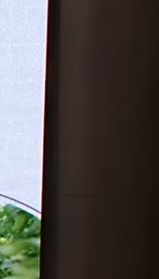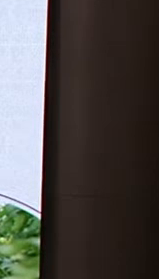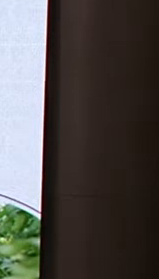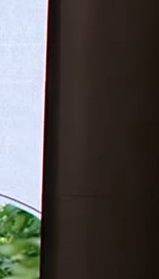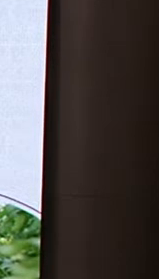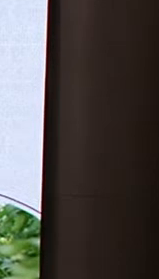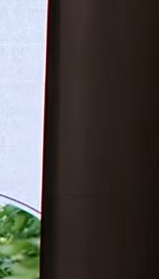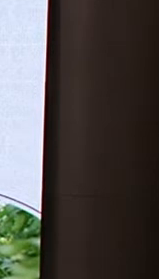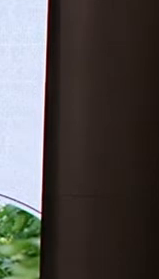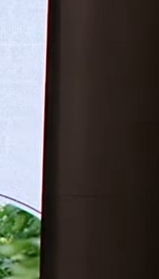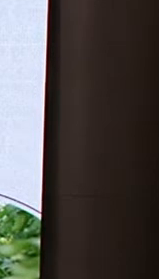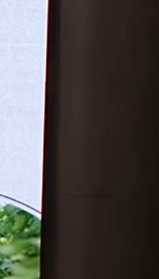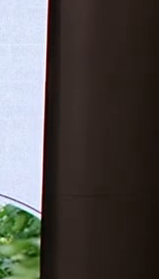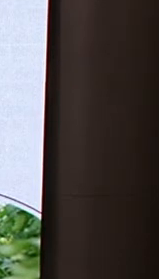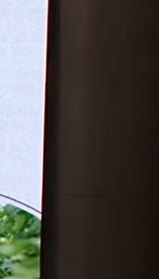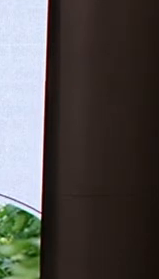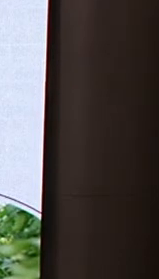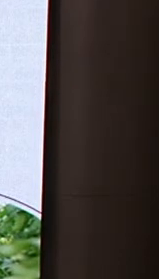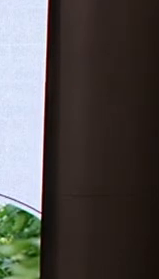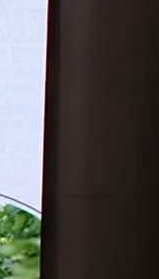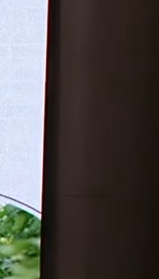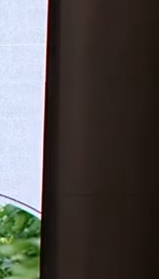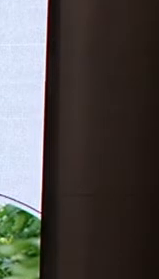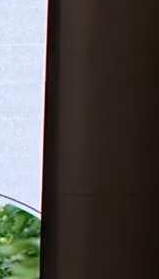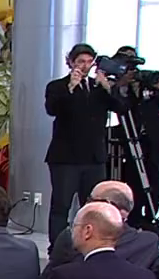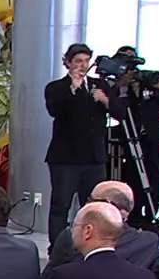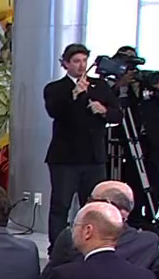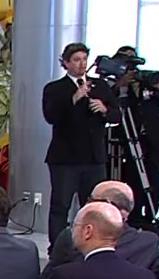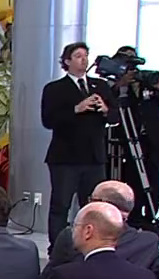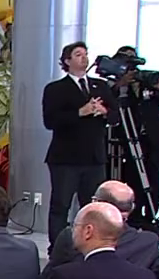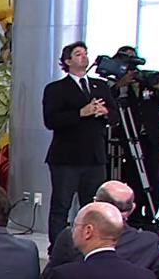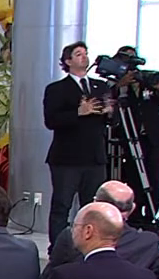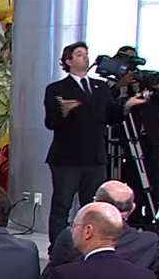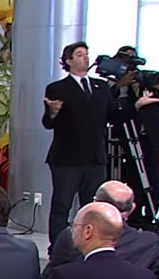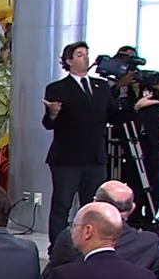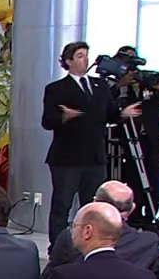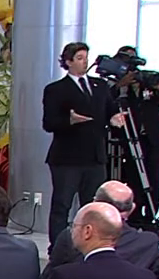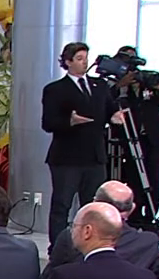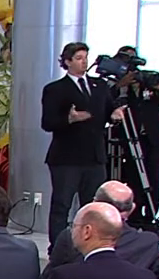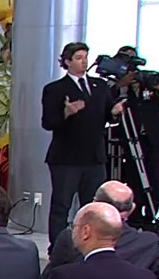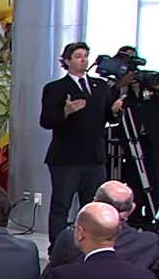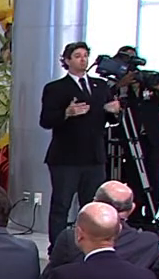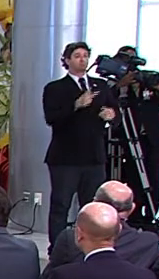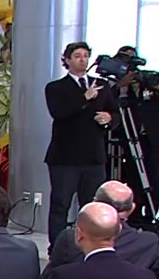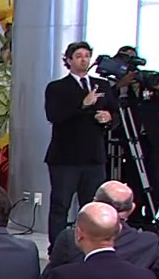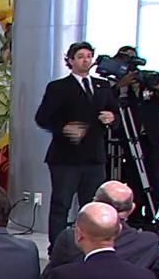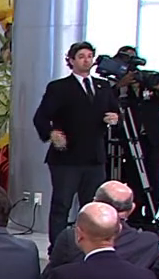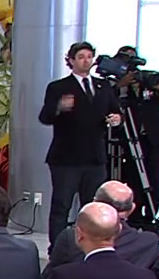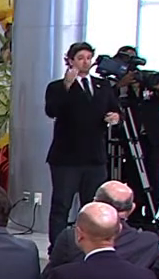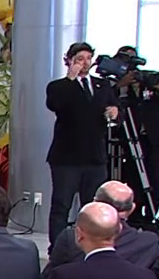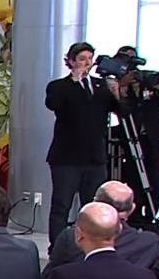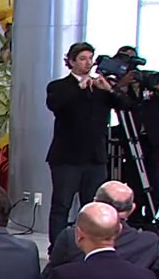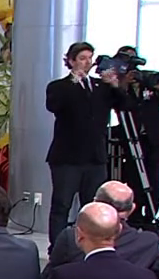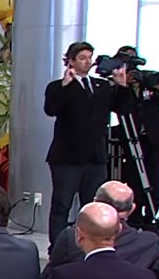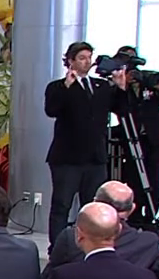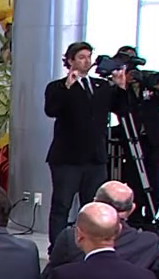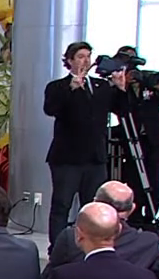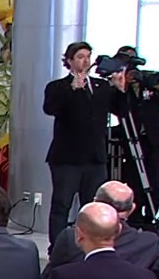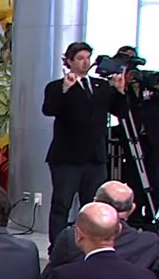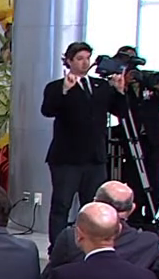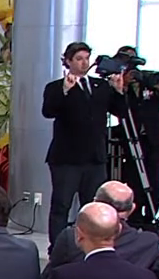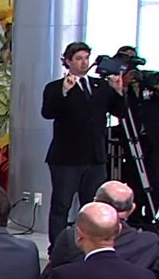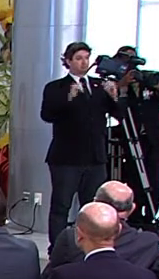Assistência Técnica e Extensão Rural, a ANATER. Hoje, a presidenta Dilma anunciará